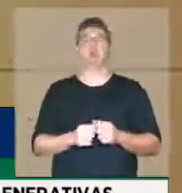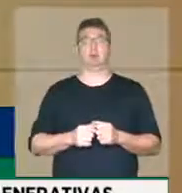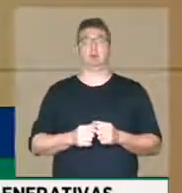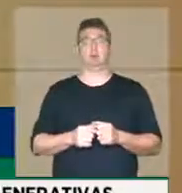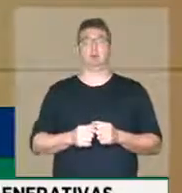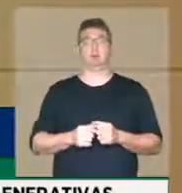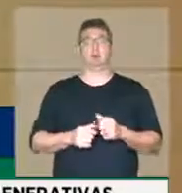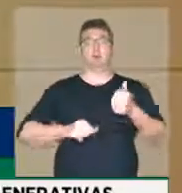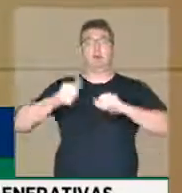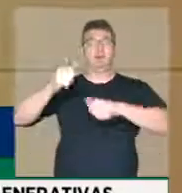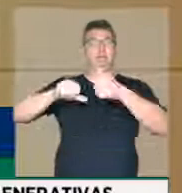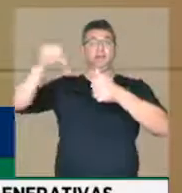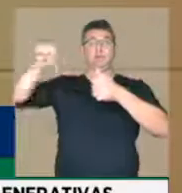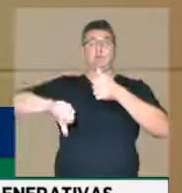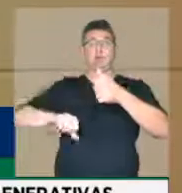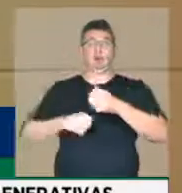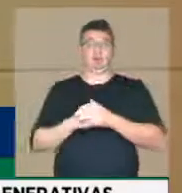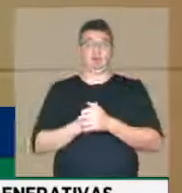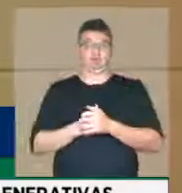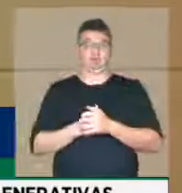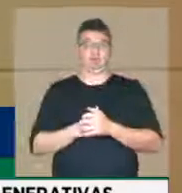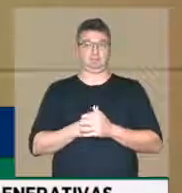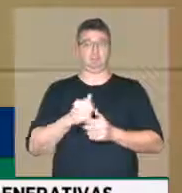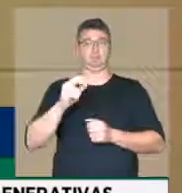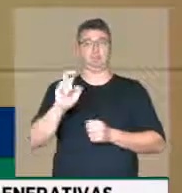pior avaliação.